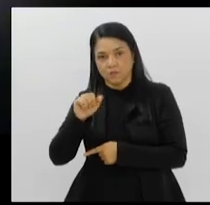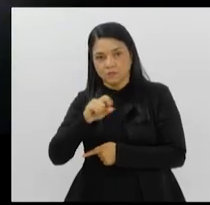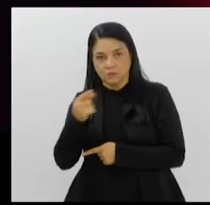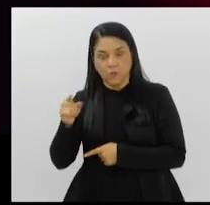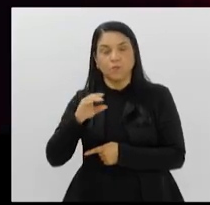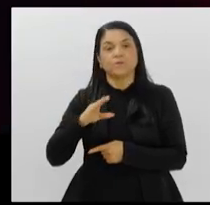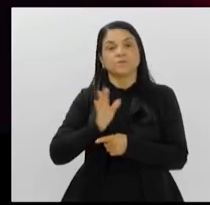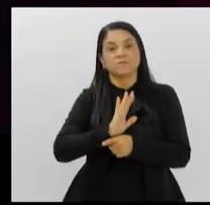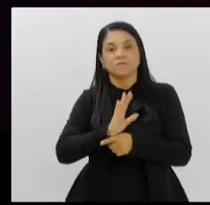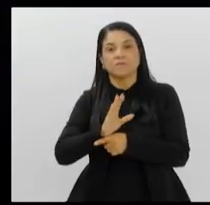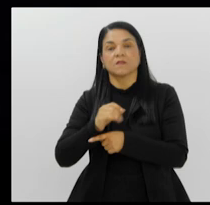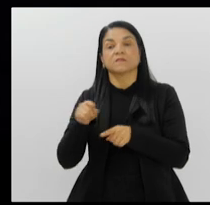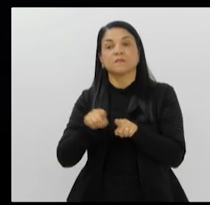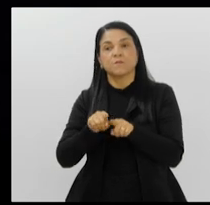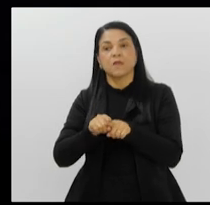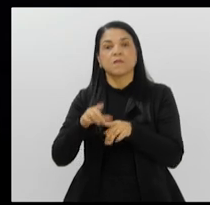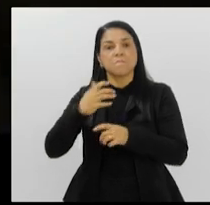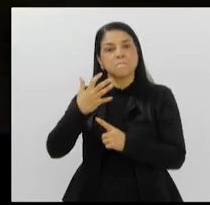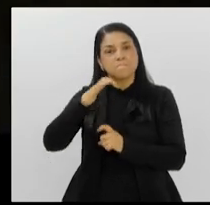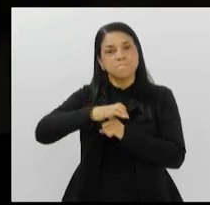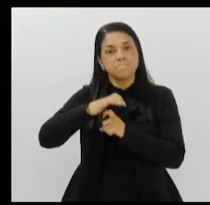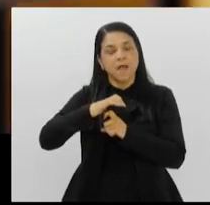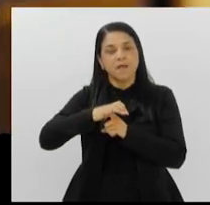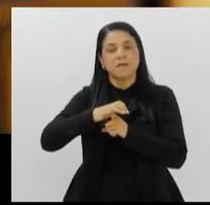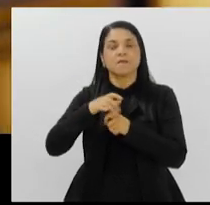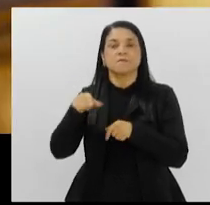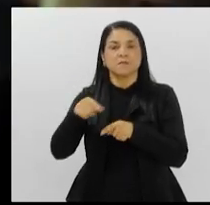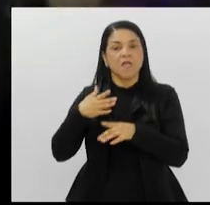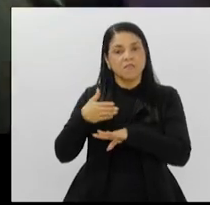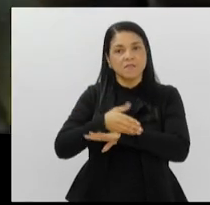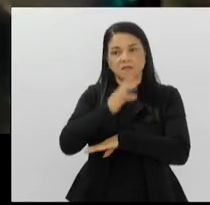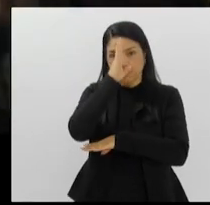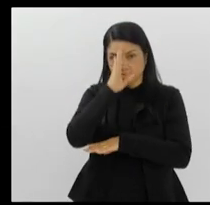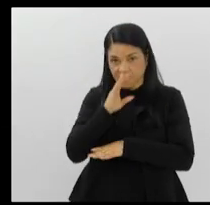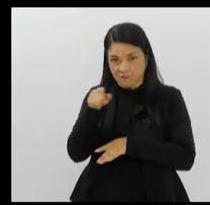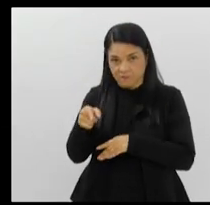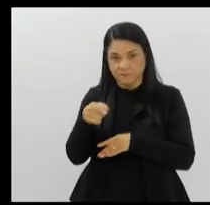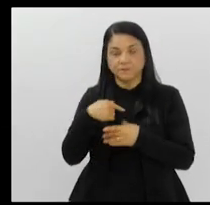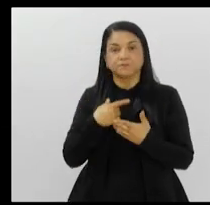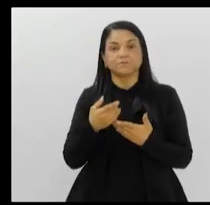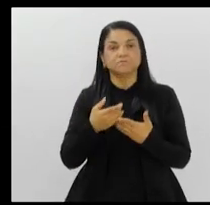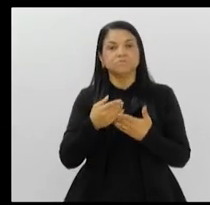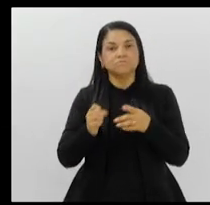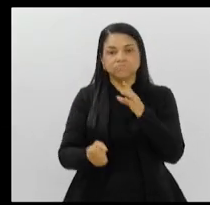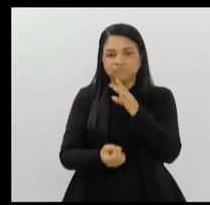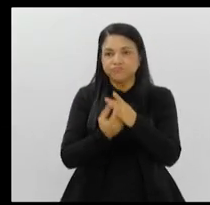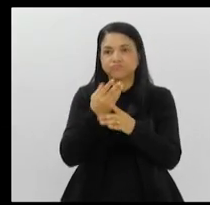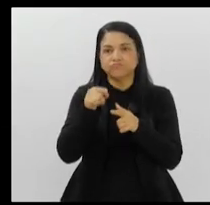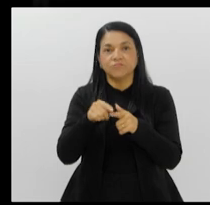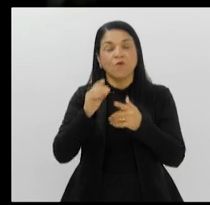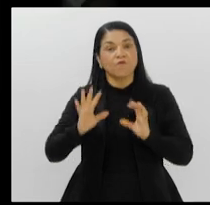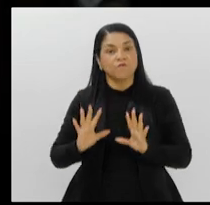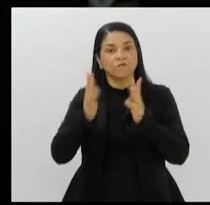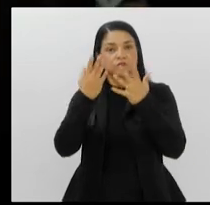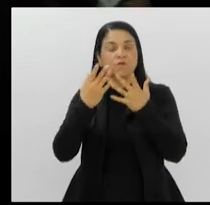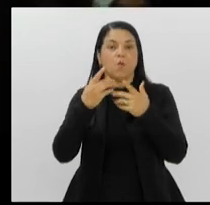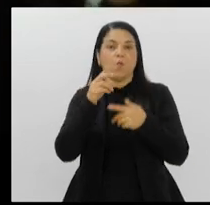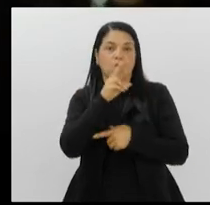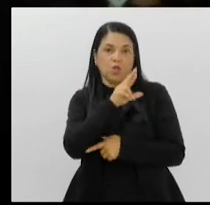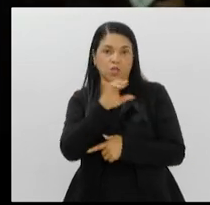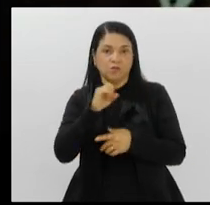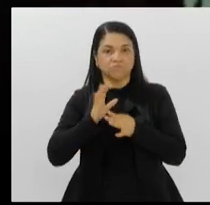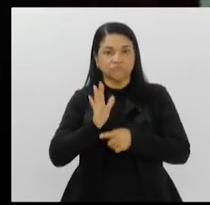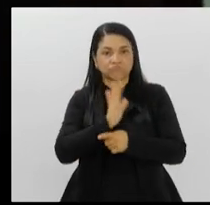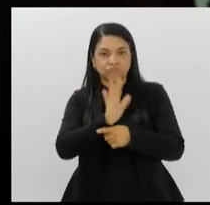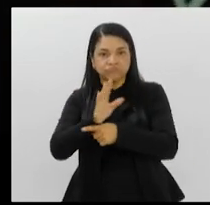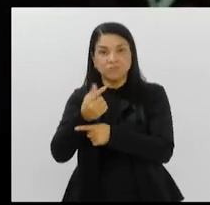Parque Realengo Suzana Naspolini, a entrada também é franca. Desde sua criação, o Festival do Rio já exibiu mais de